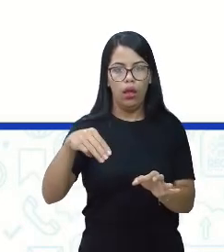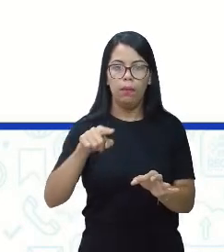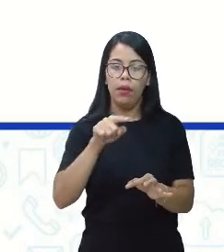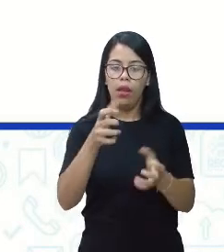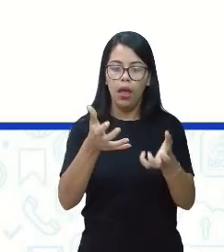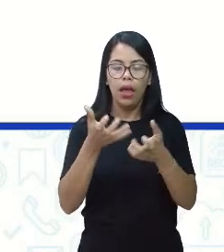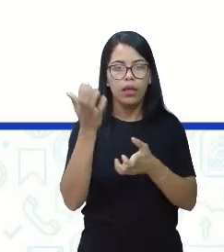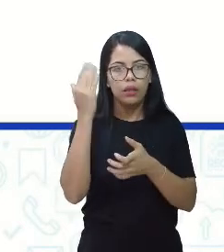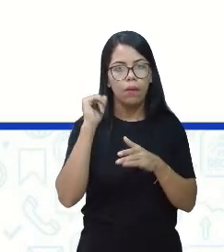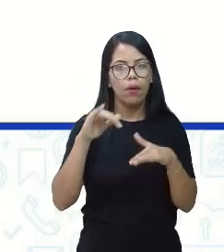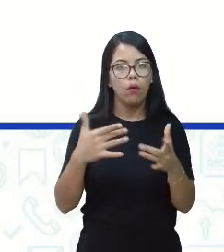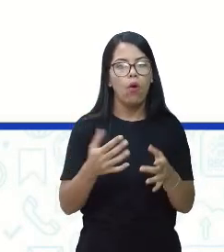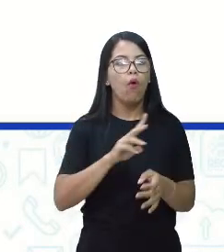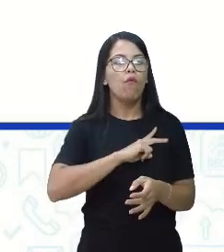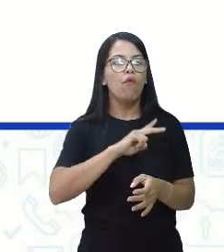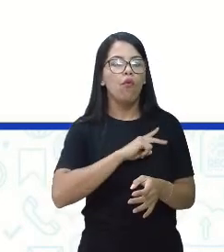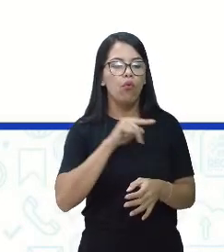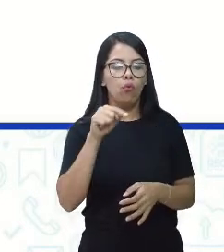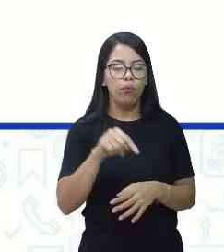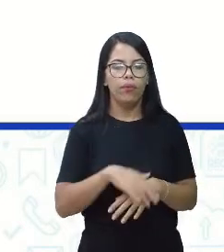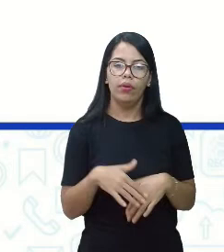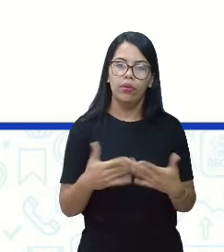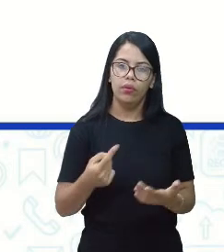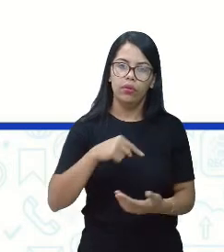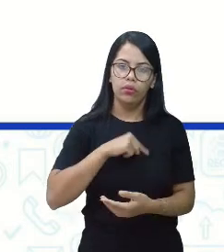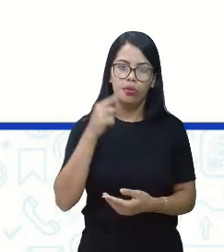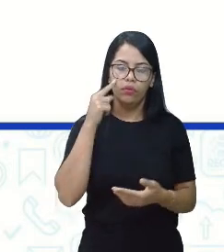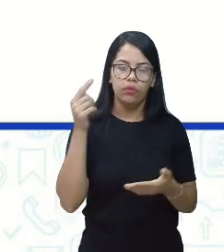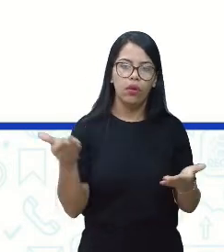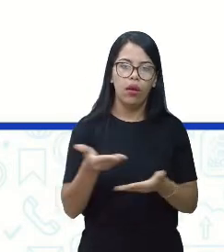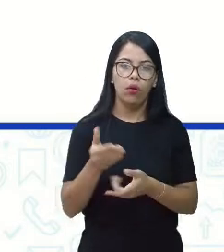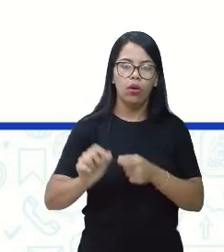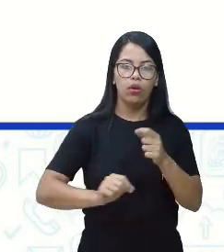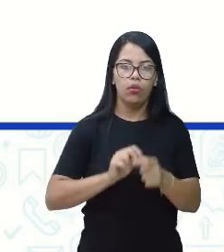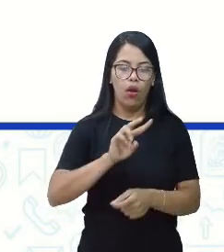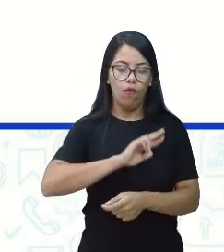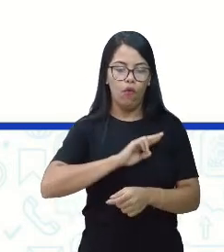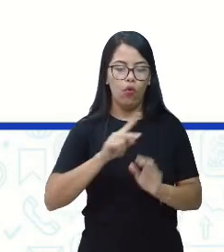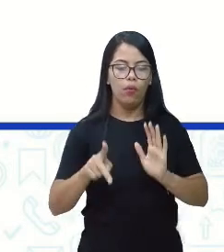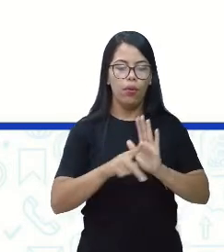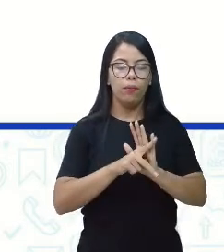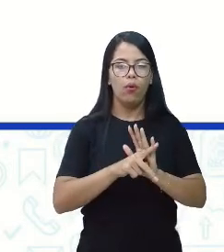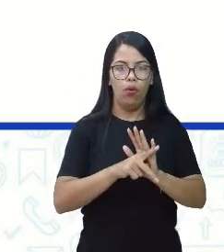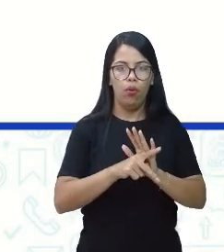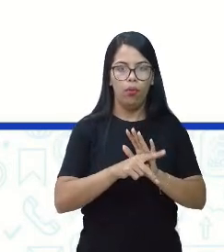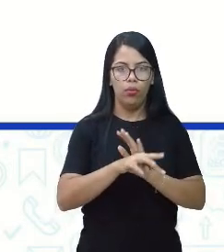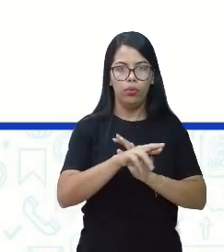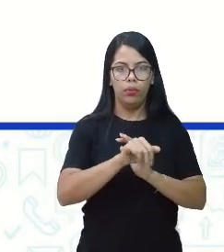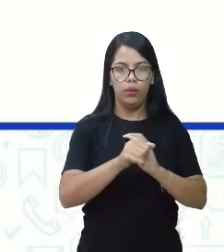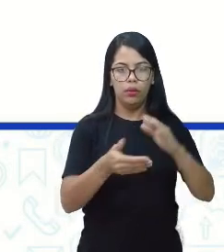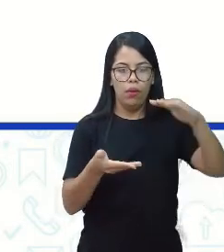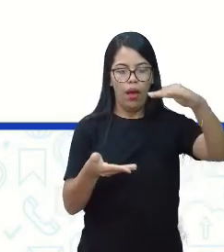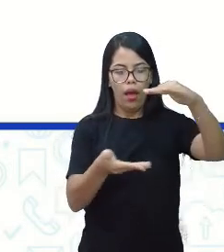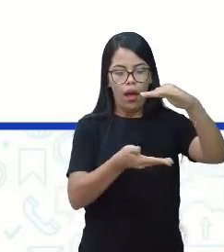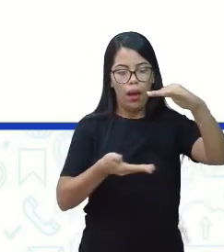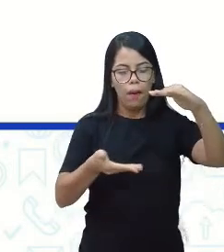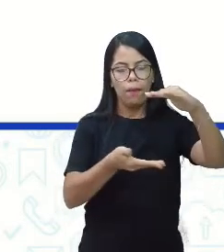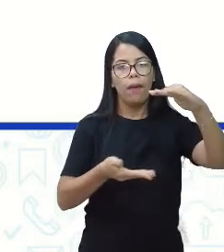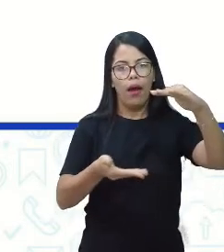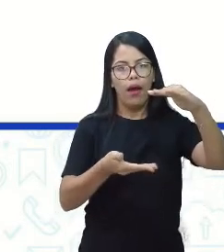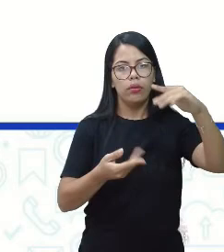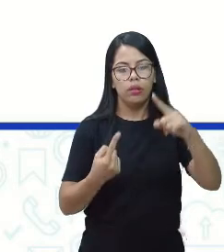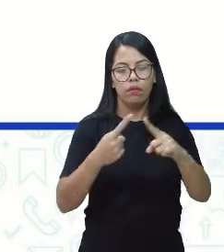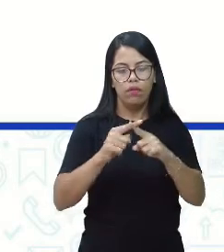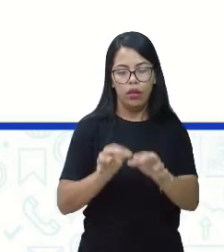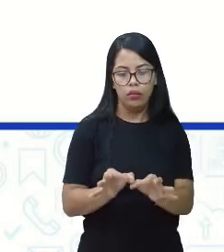volume desse prisma. Acabamos de ver aí que o volume do prisma é a área da base vezes a altura,